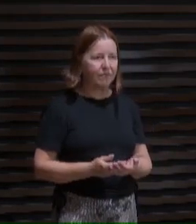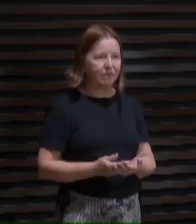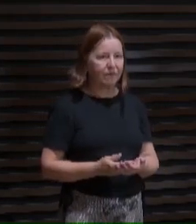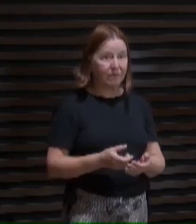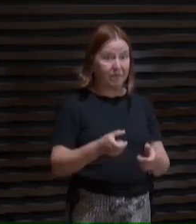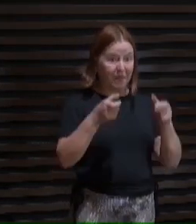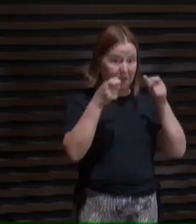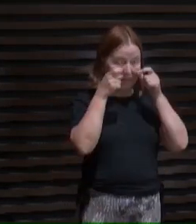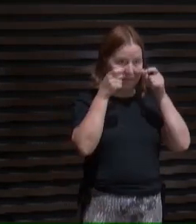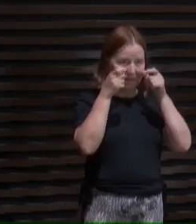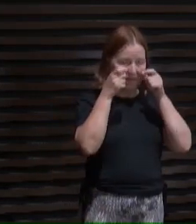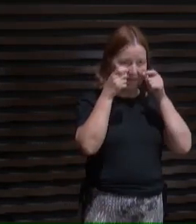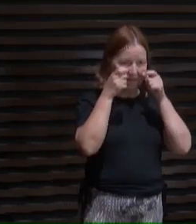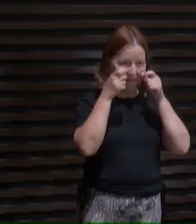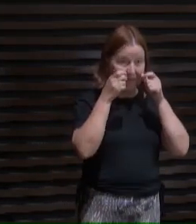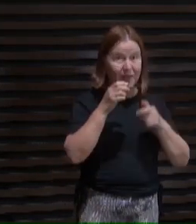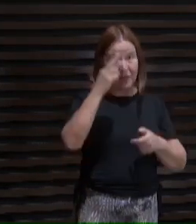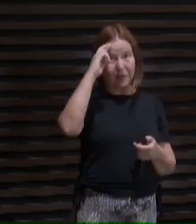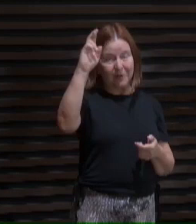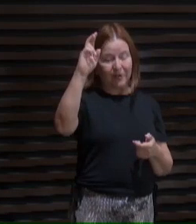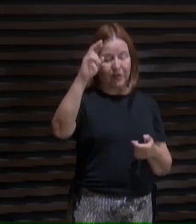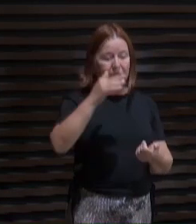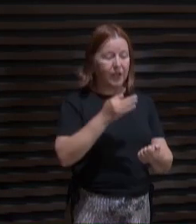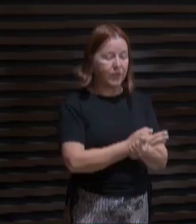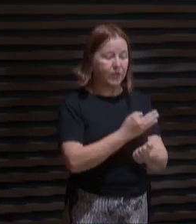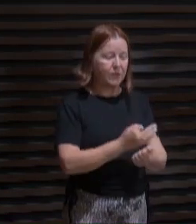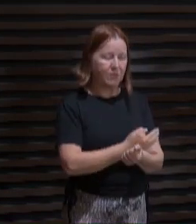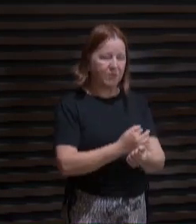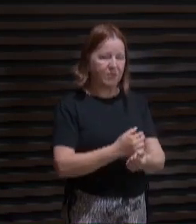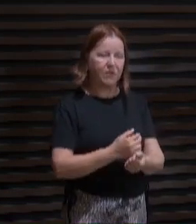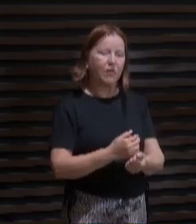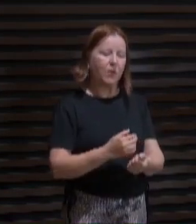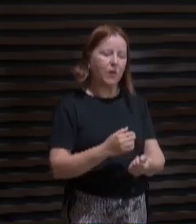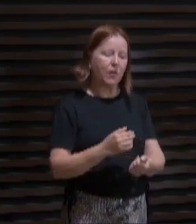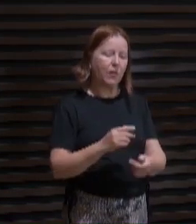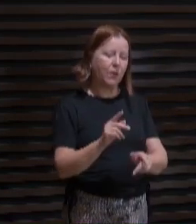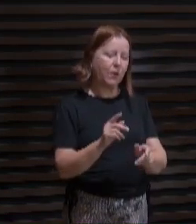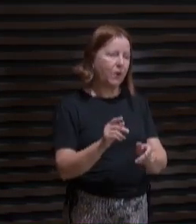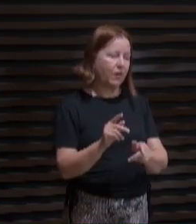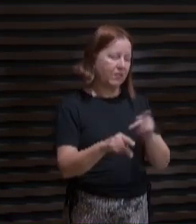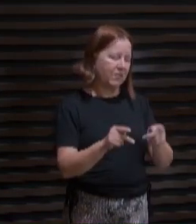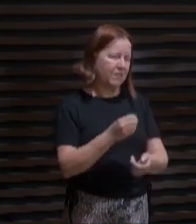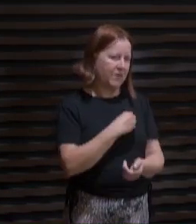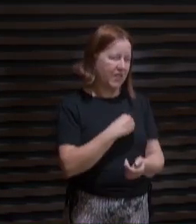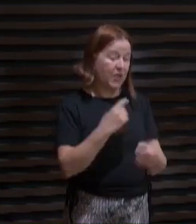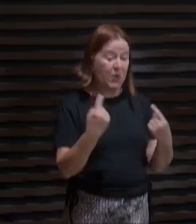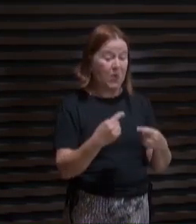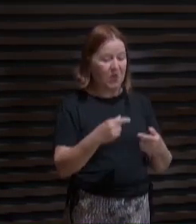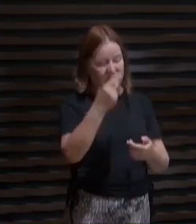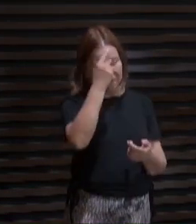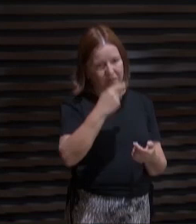atentamente aquele que suportou tamanha oposição dos pecadores contra si mesmo, para que não vos